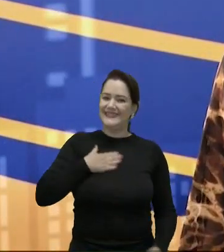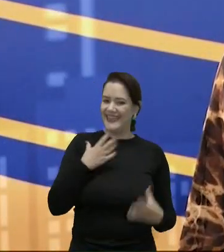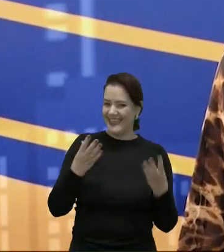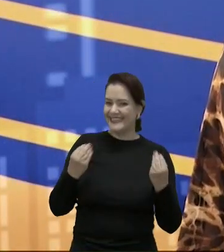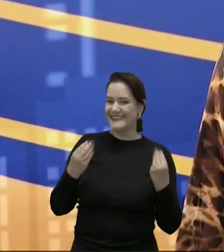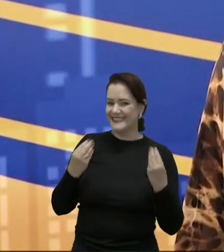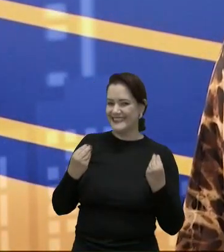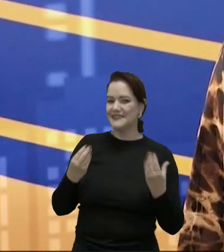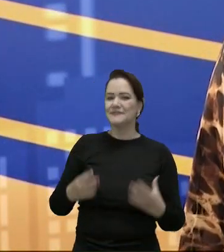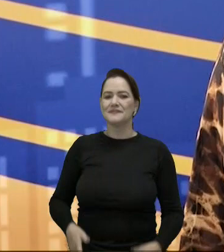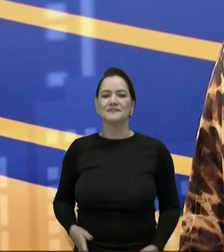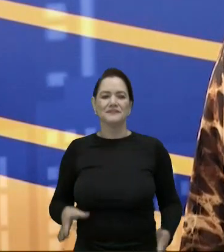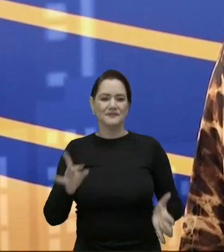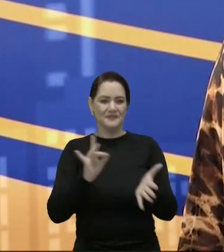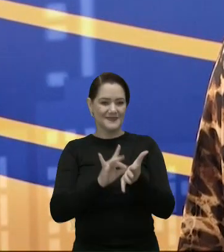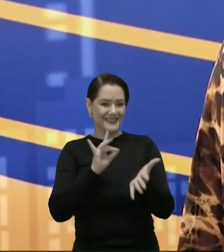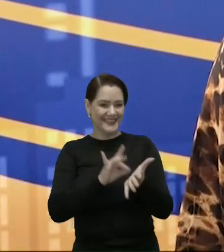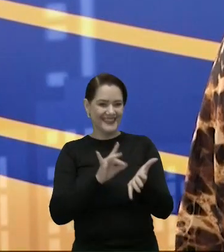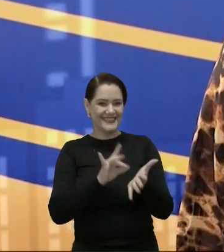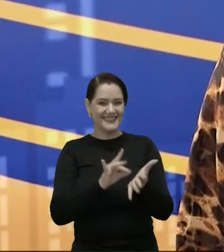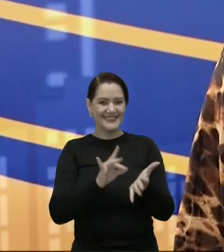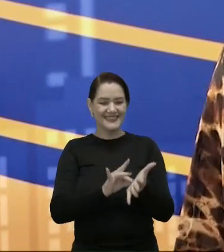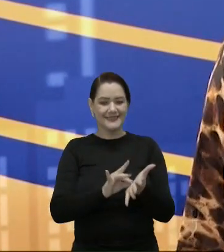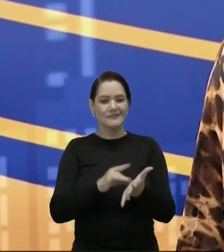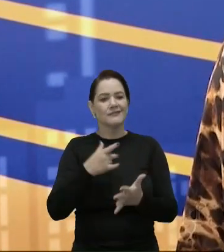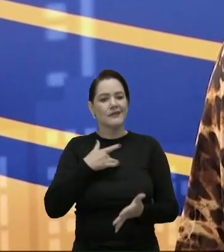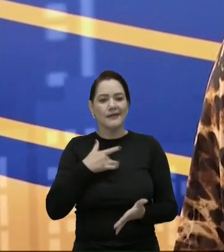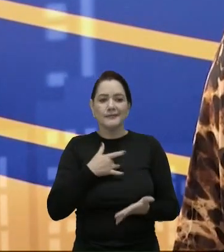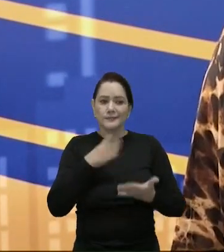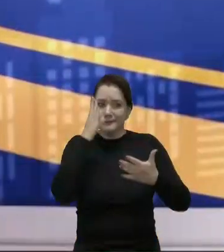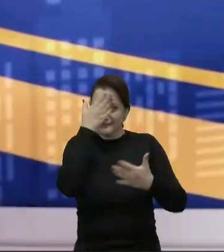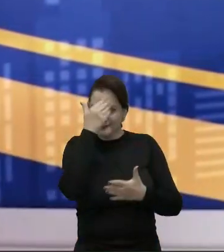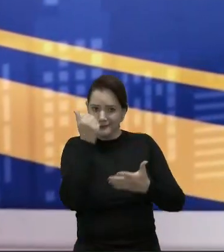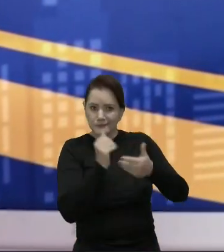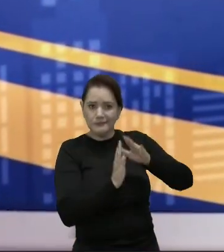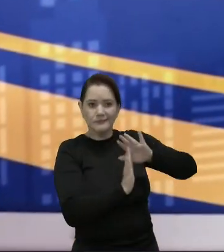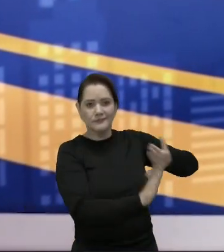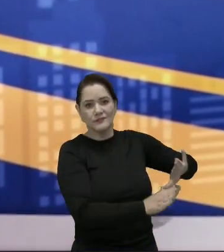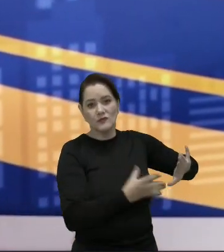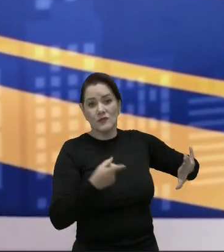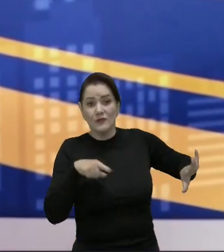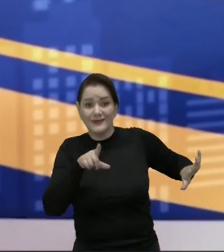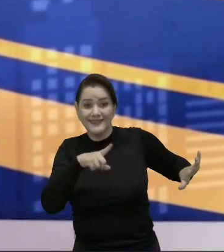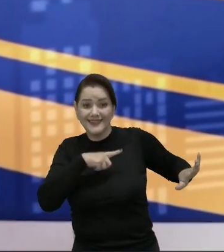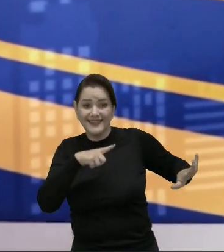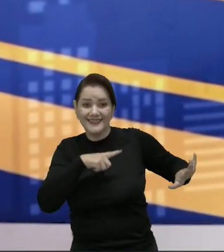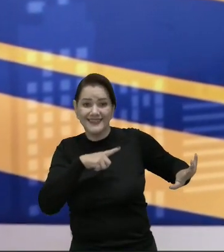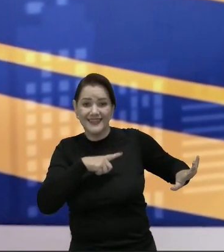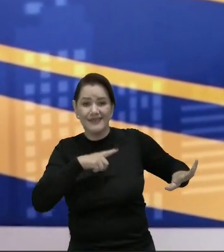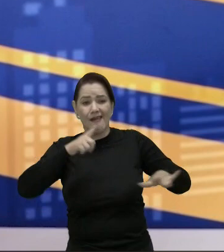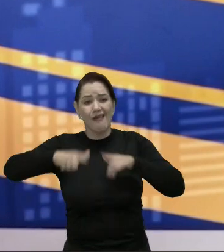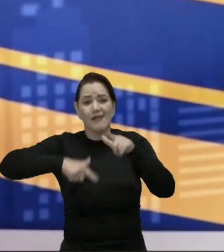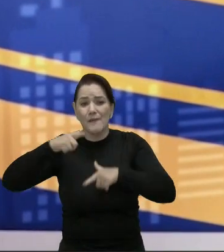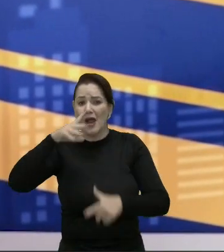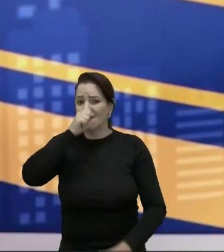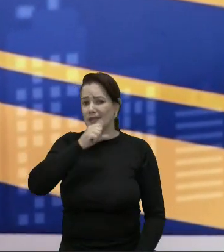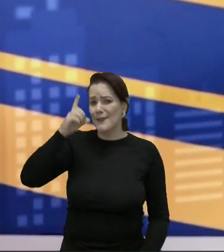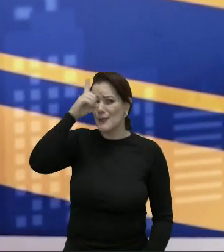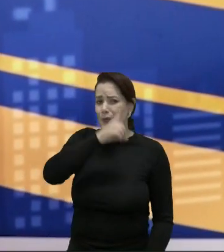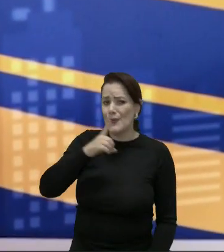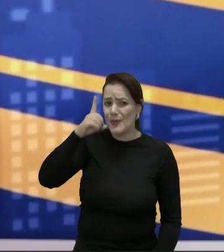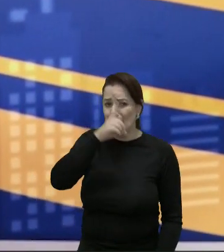porque realmente tem que abrir mão de várias coisas. Porque você tem que trabalhar sábado,